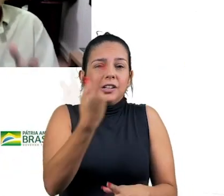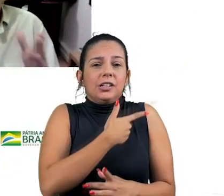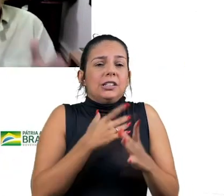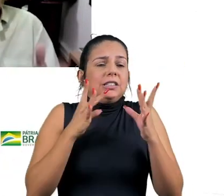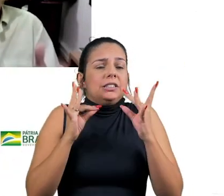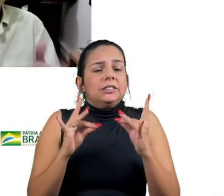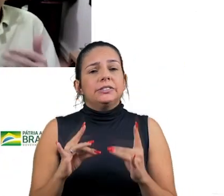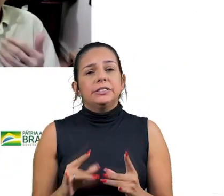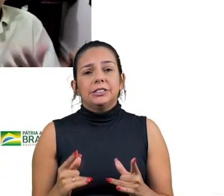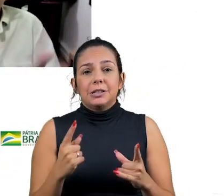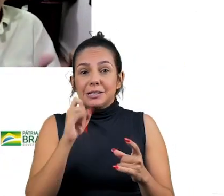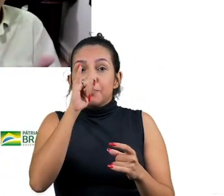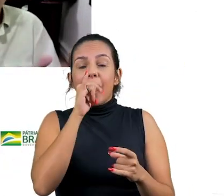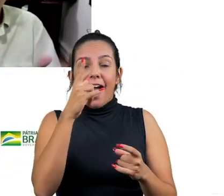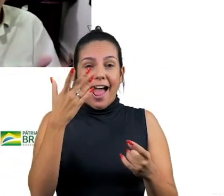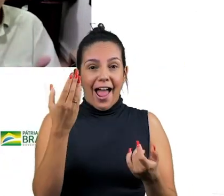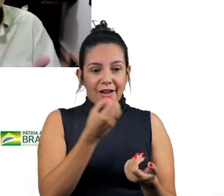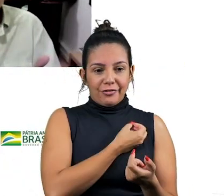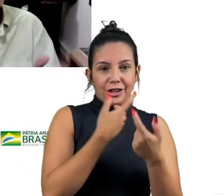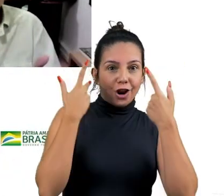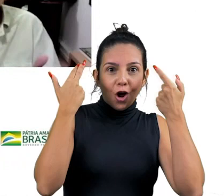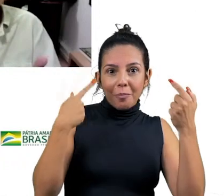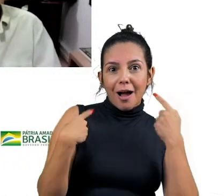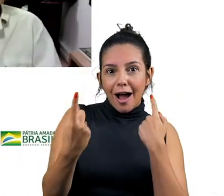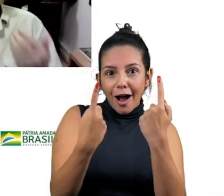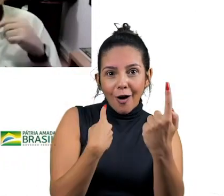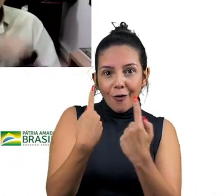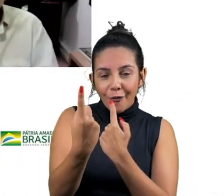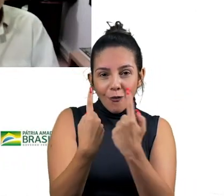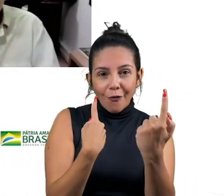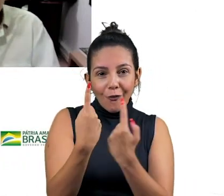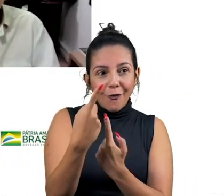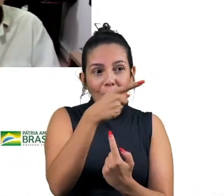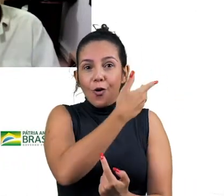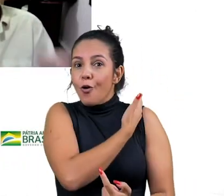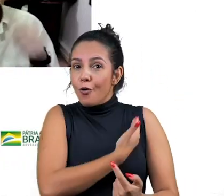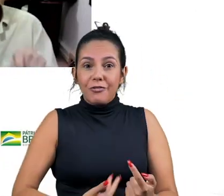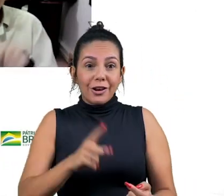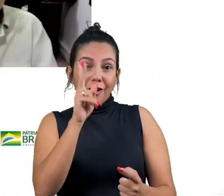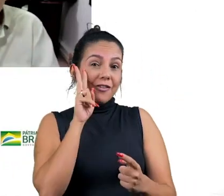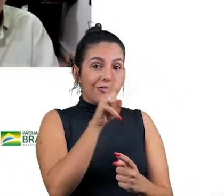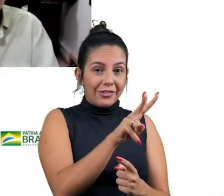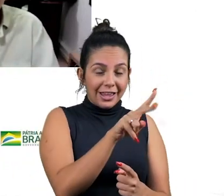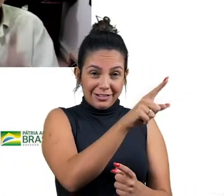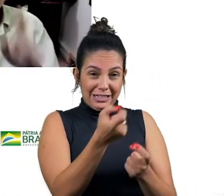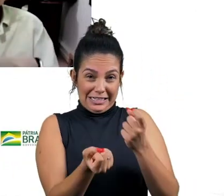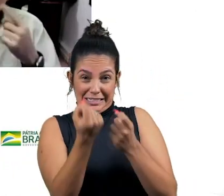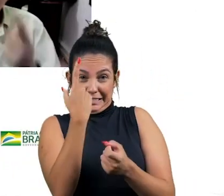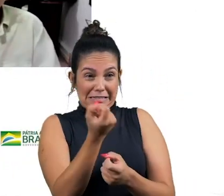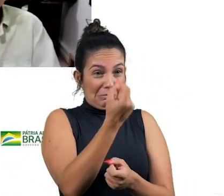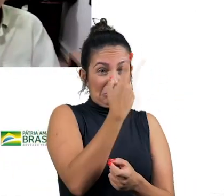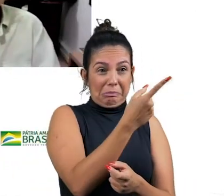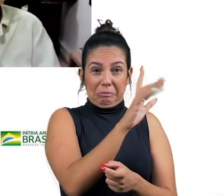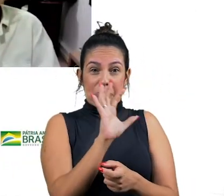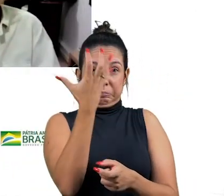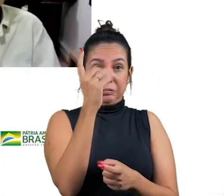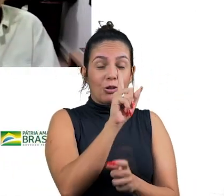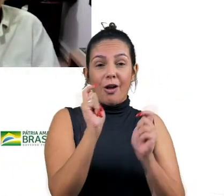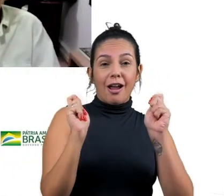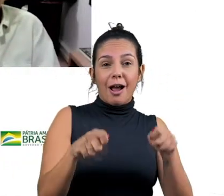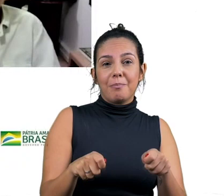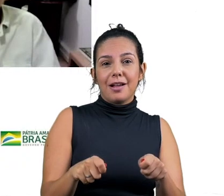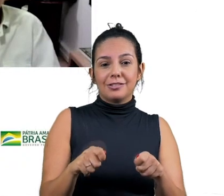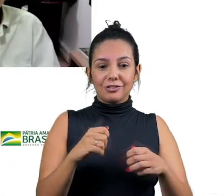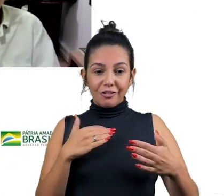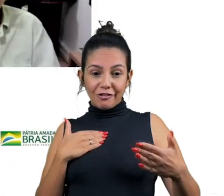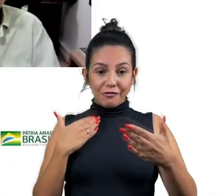impacto decisivo na trajetória desses governantes incidentais, porque por serem incidentais e por serem como são, eles não foram capazes de